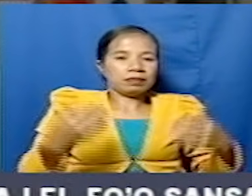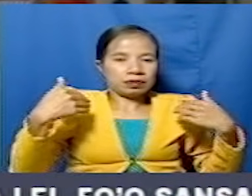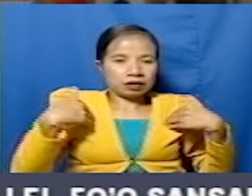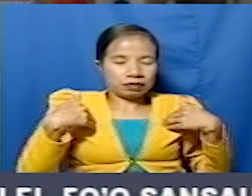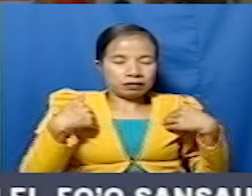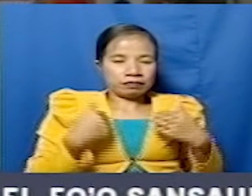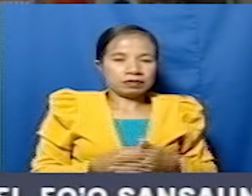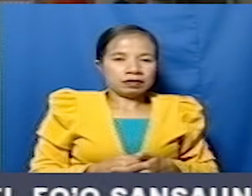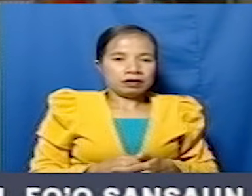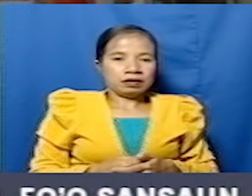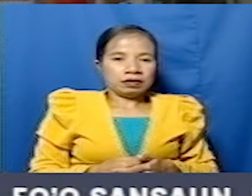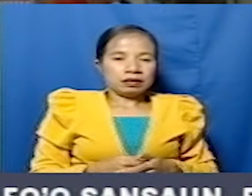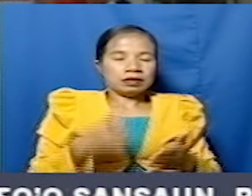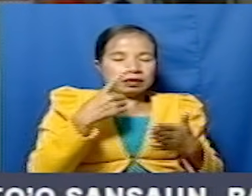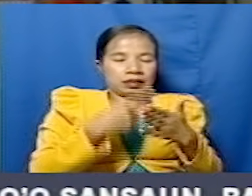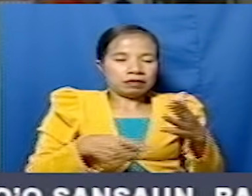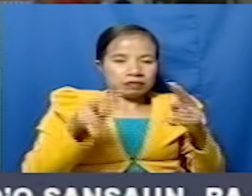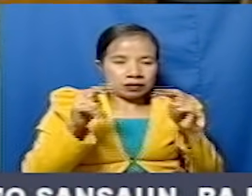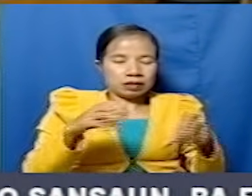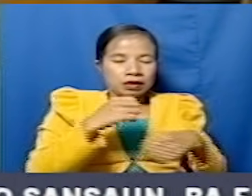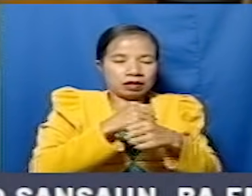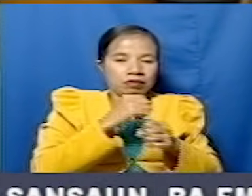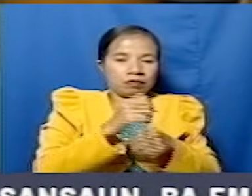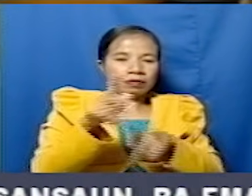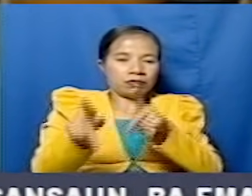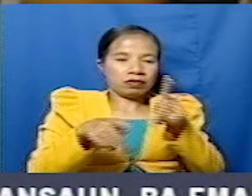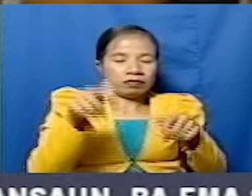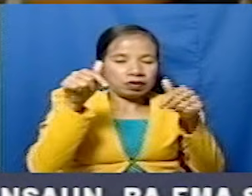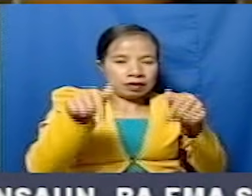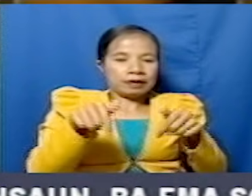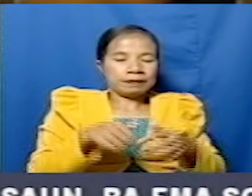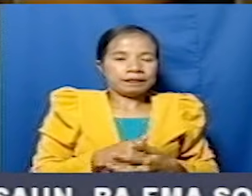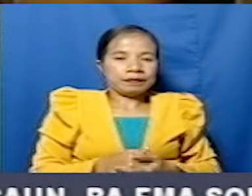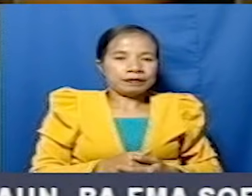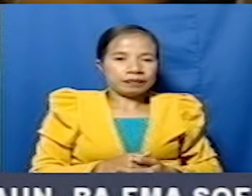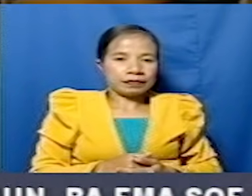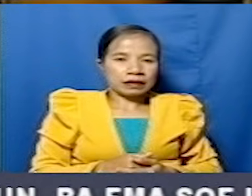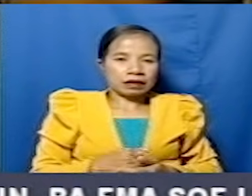e saída mas precisa ralo para o povo ainda, né? Bom, a Honoen,